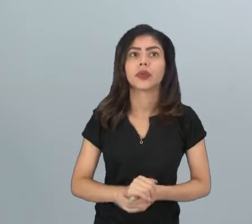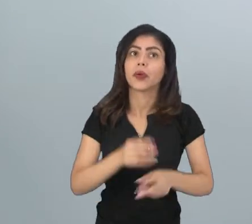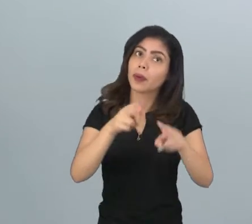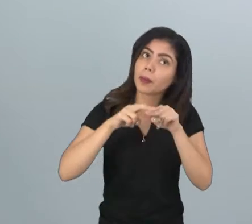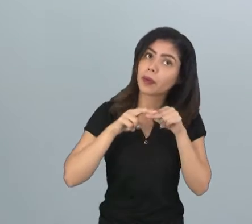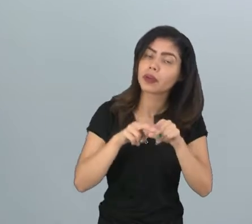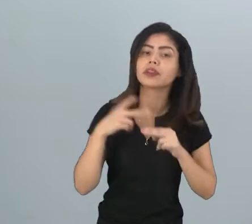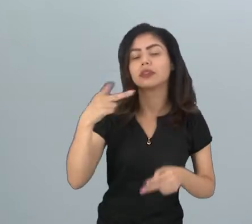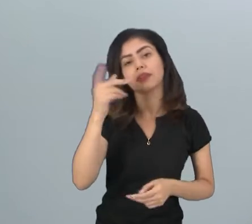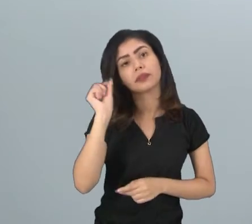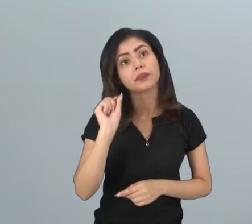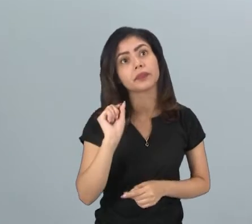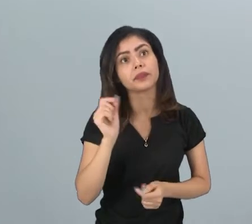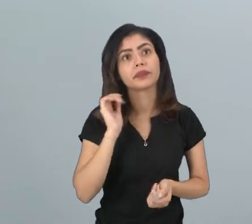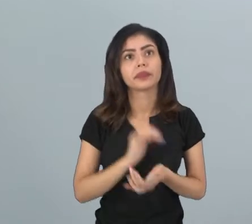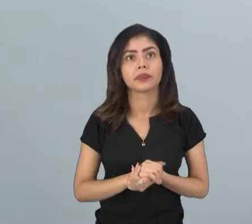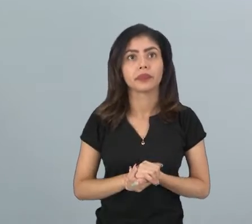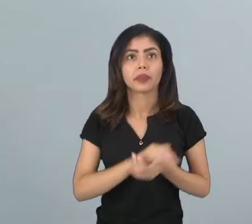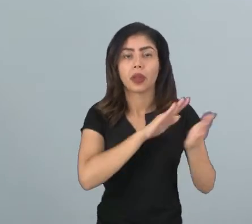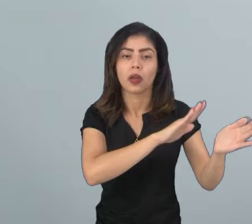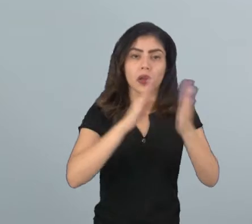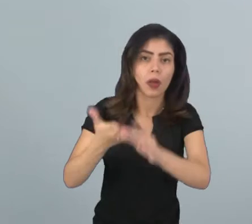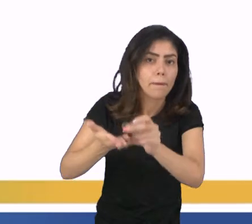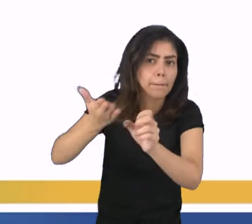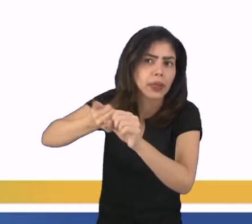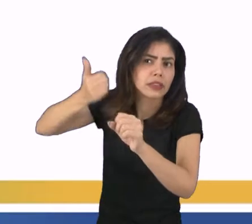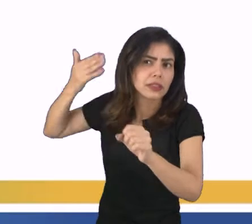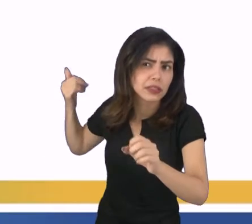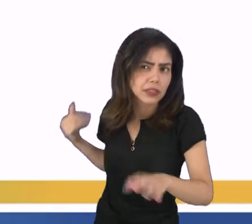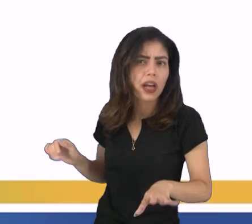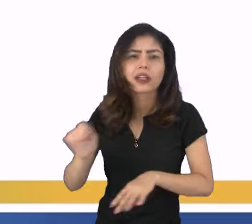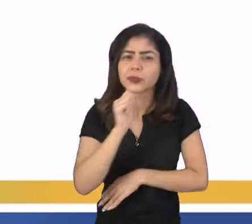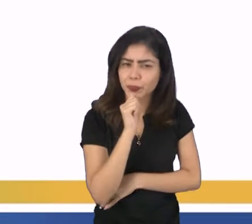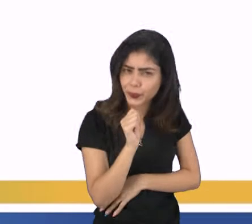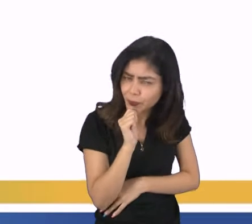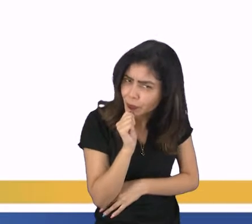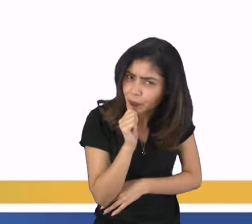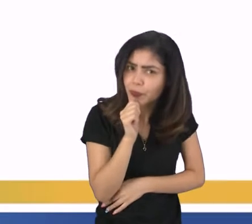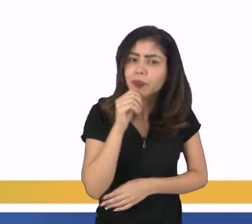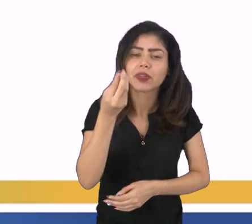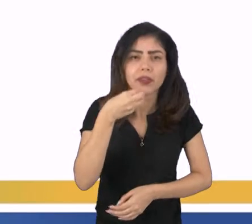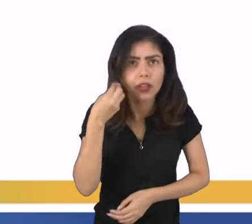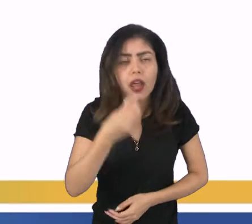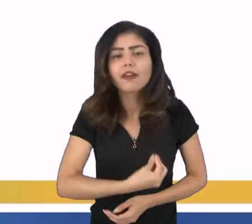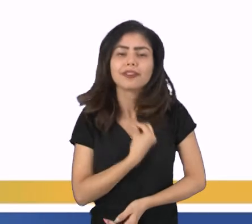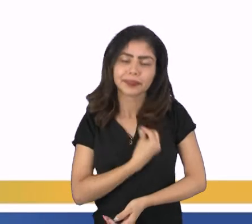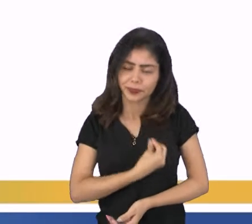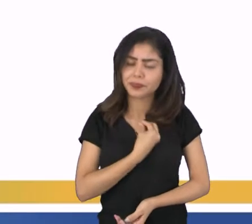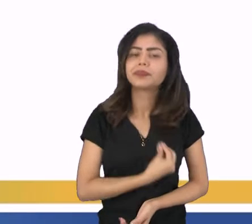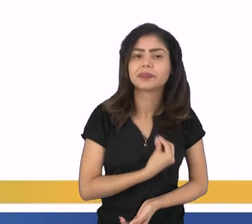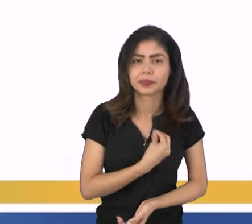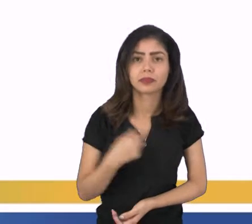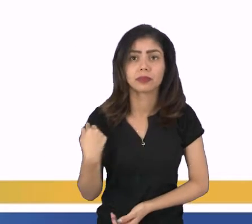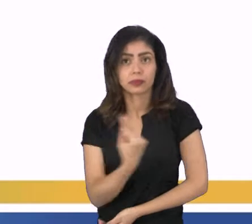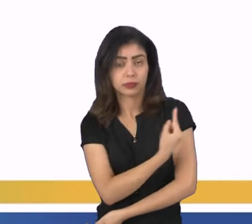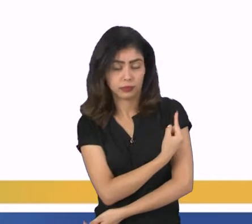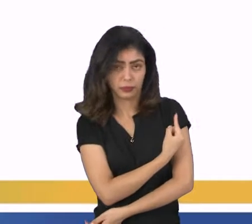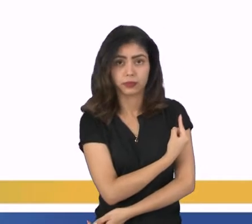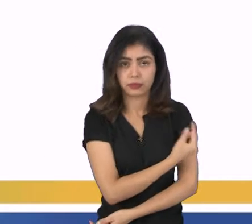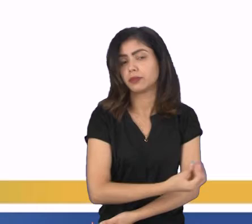Então por isso ele vai dizer que são um passado que ainda experimentamos, que vivenciamos,